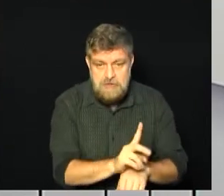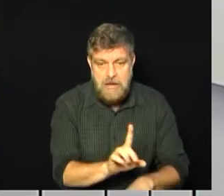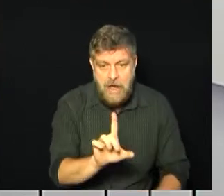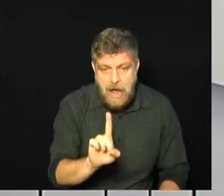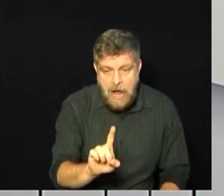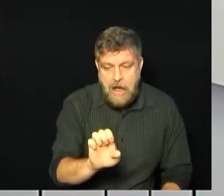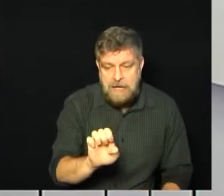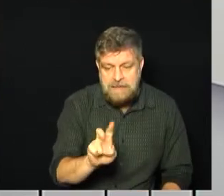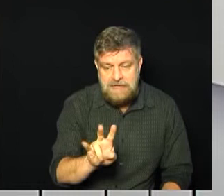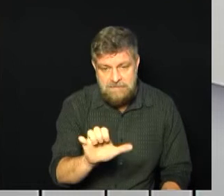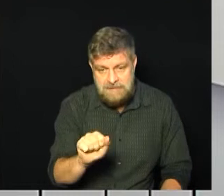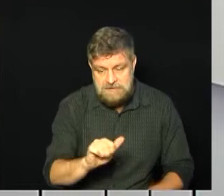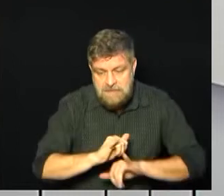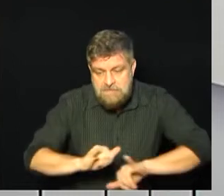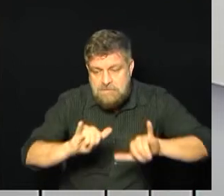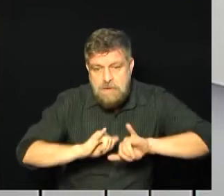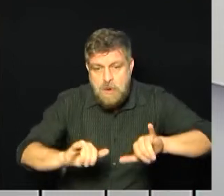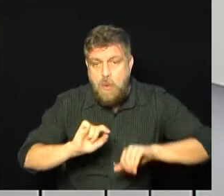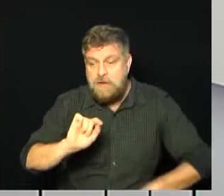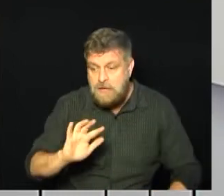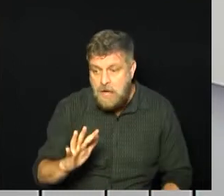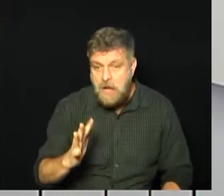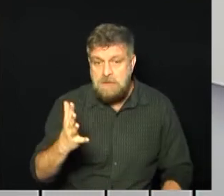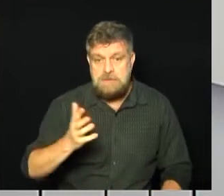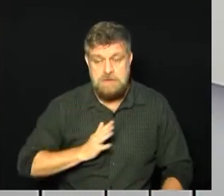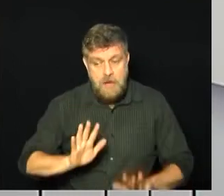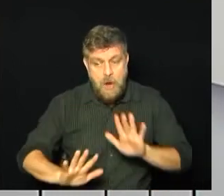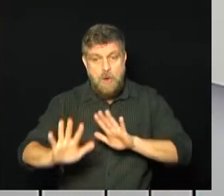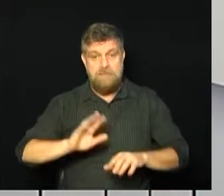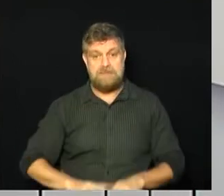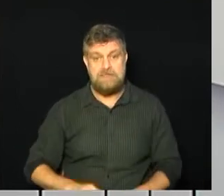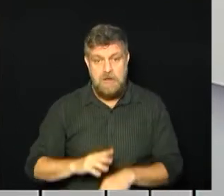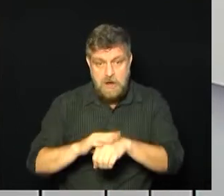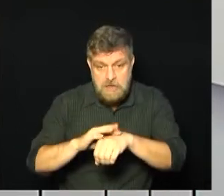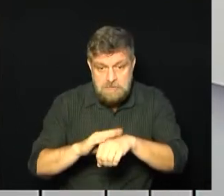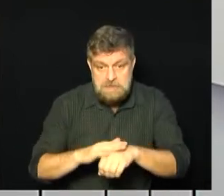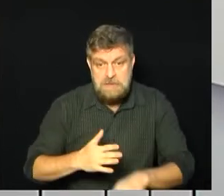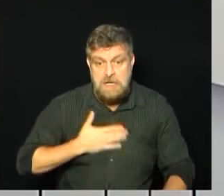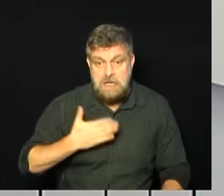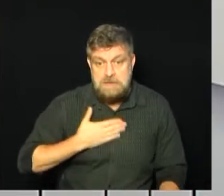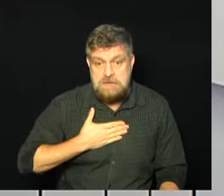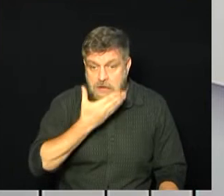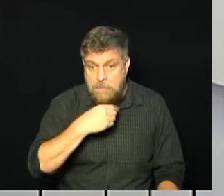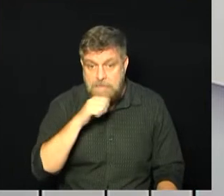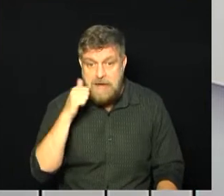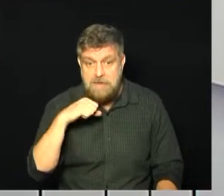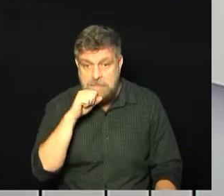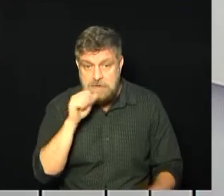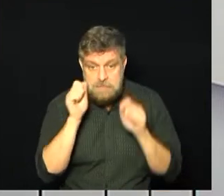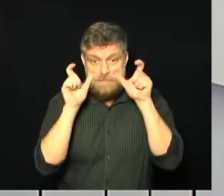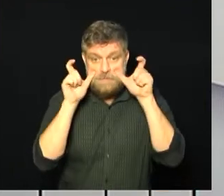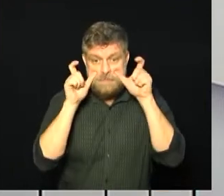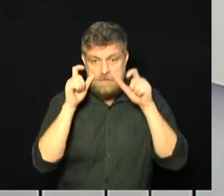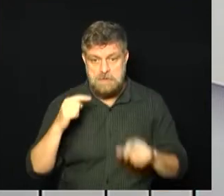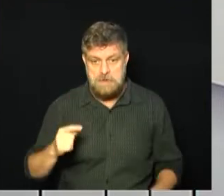um alerta sobre a ocorrência de casos e também de surtos da síndrome que tem assustado muitos pais. E diante de